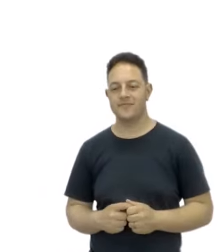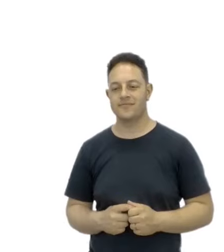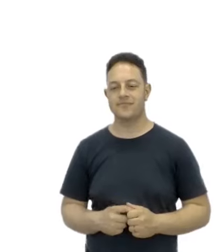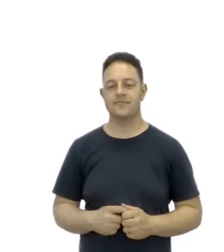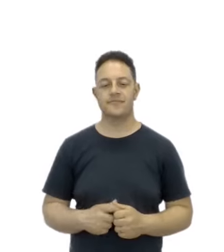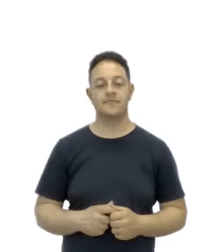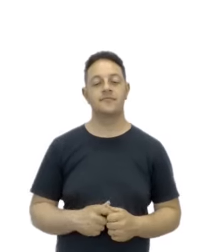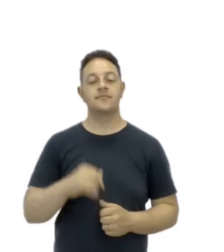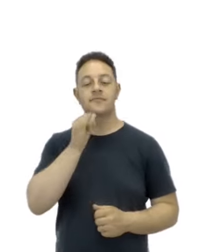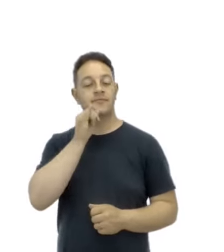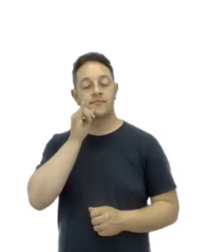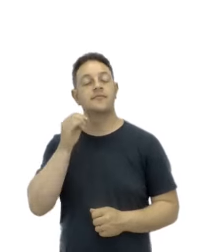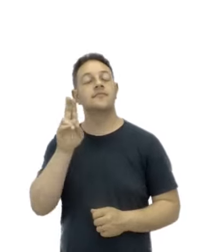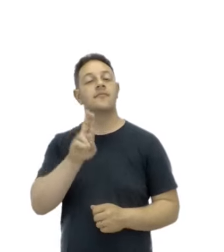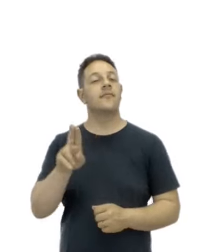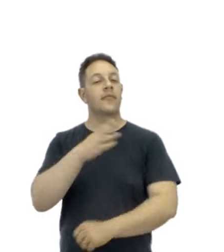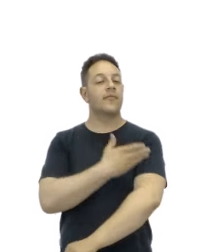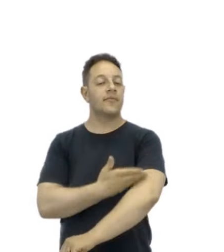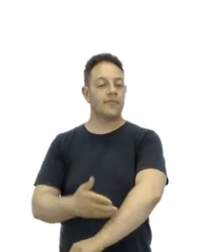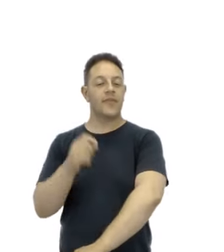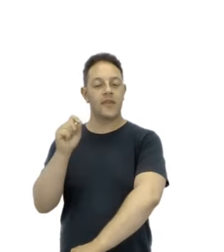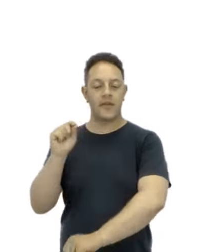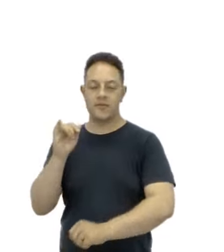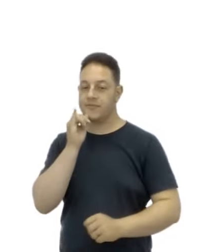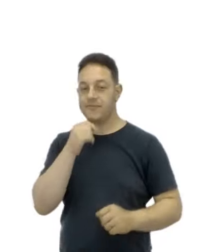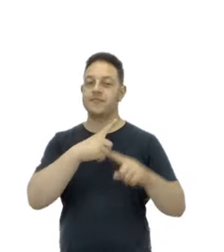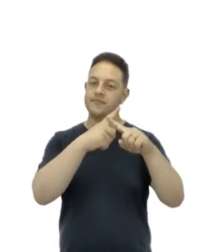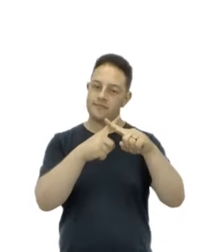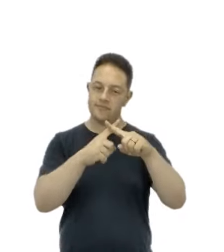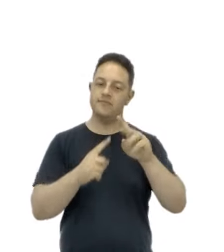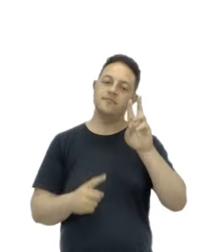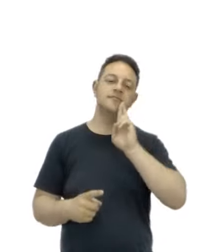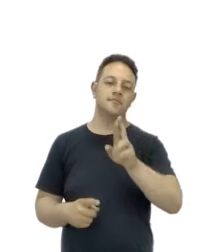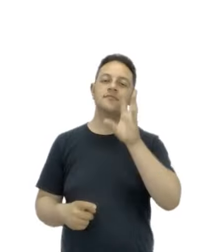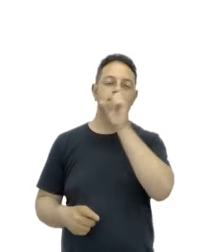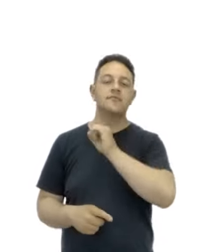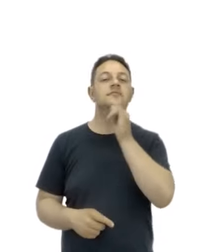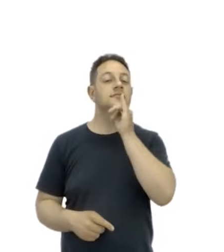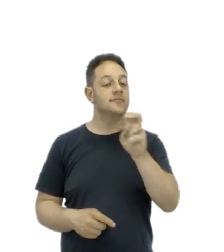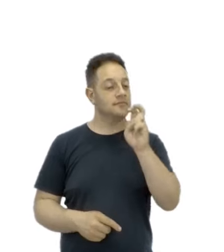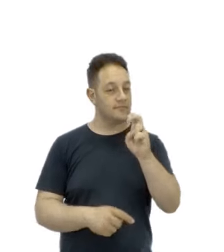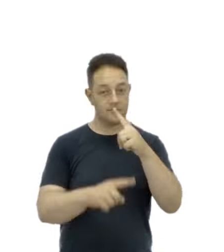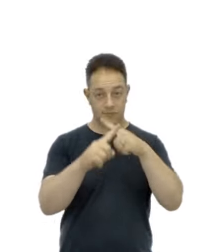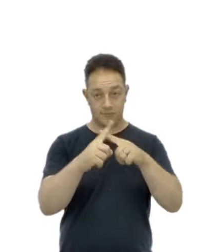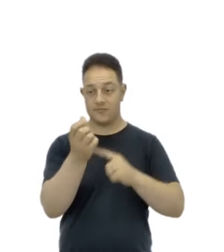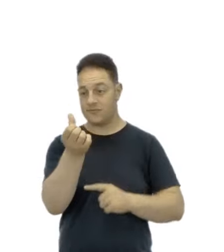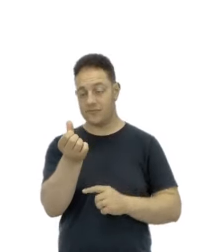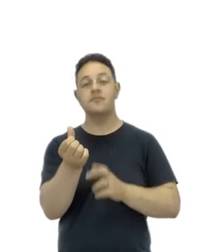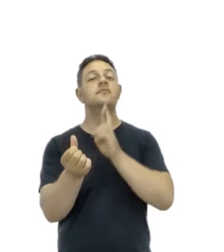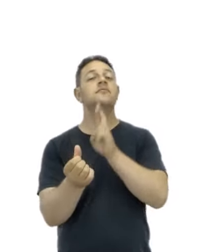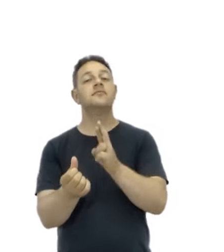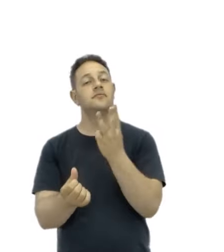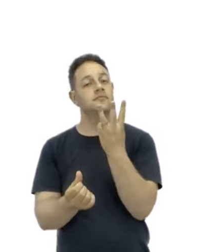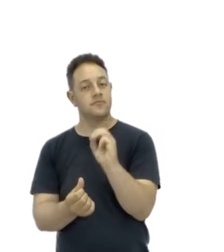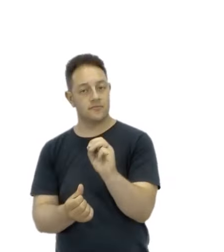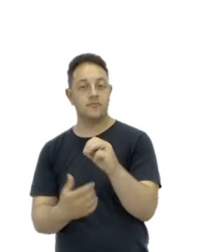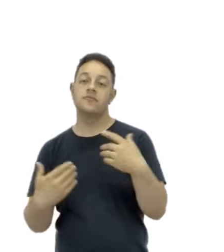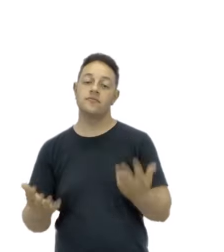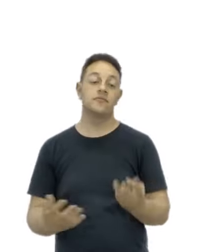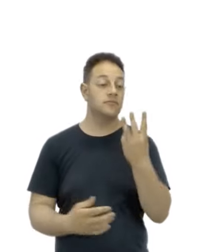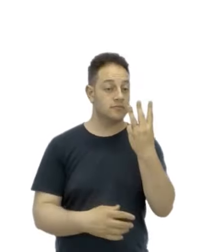referendada, utilizando a forma multiplicativa. 5 vezes 6 igual a 30, ou 6